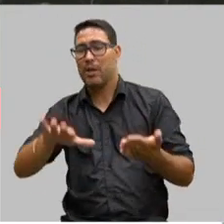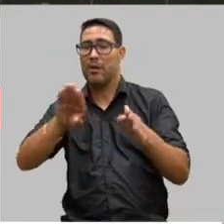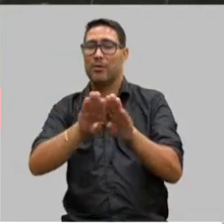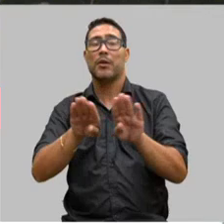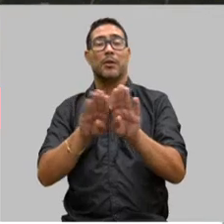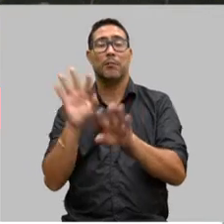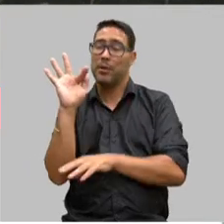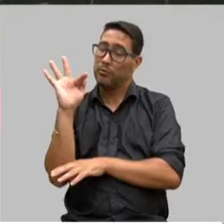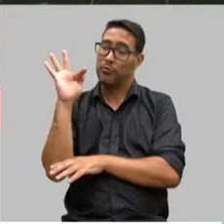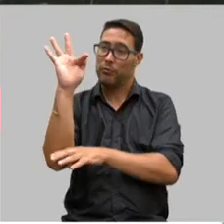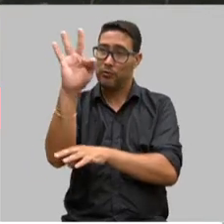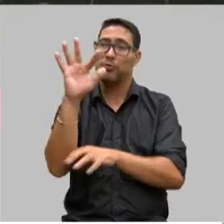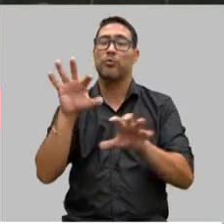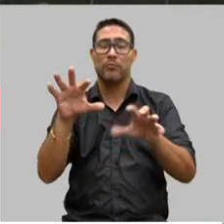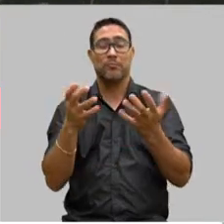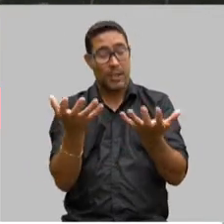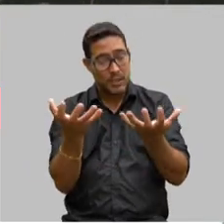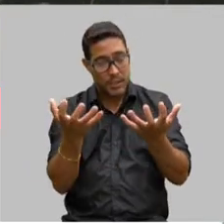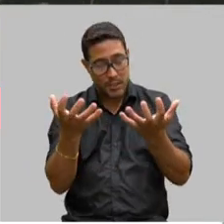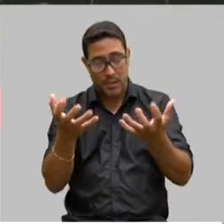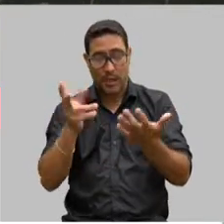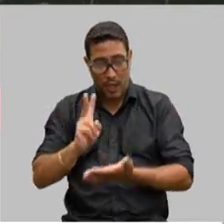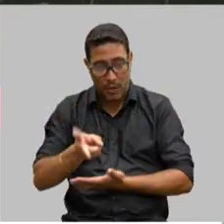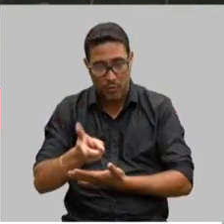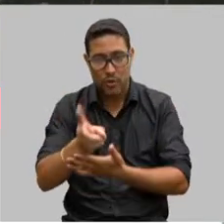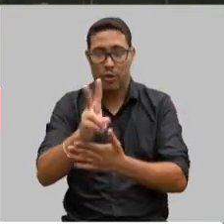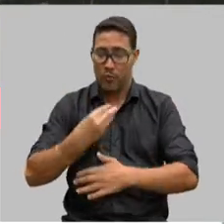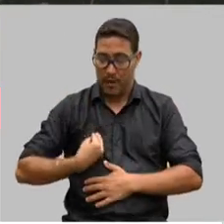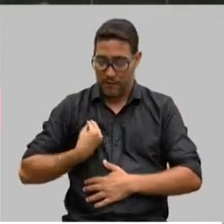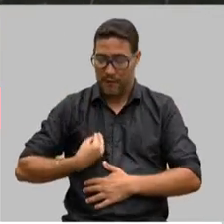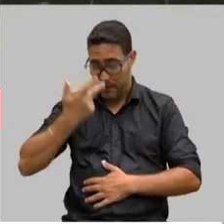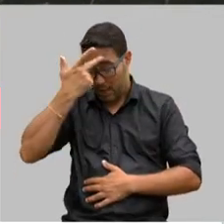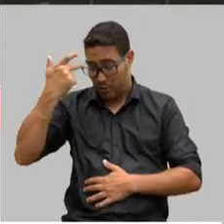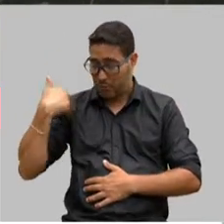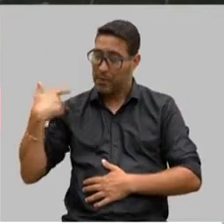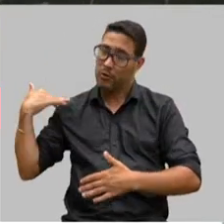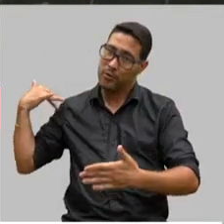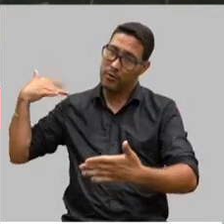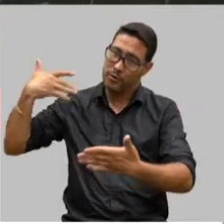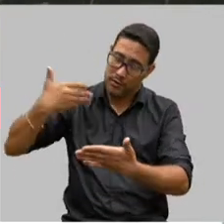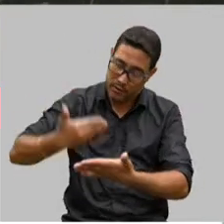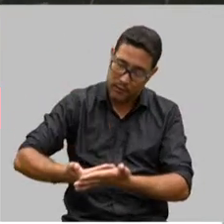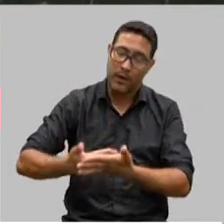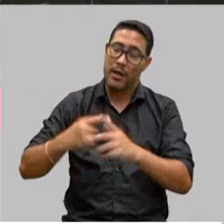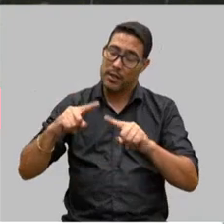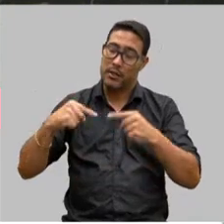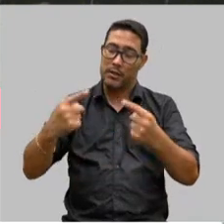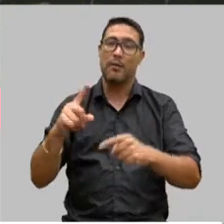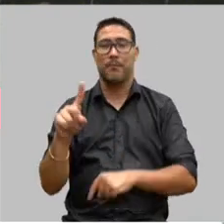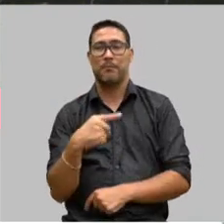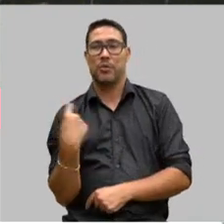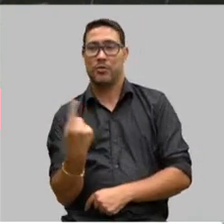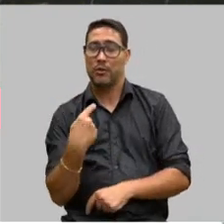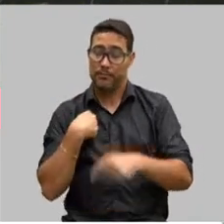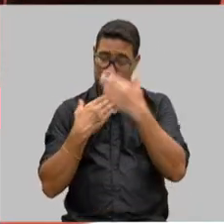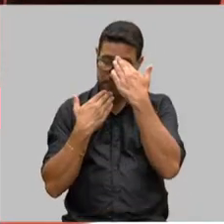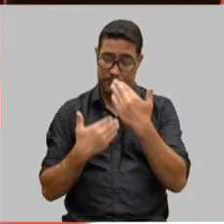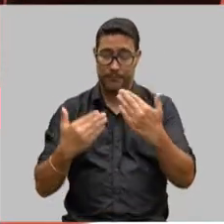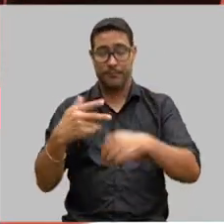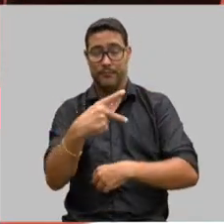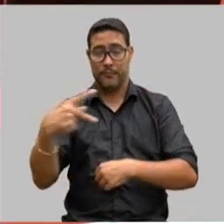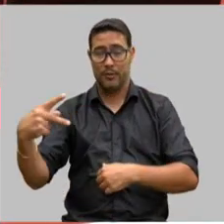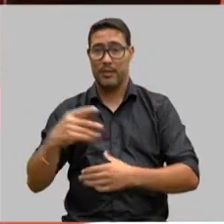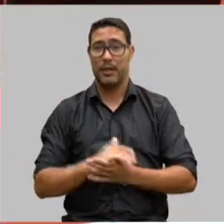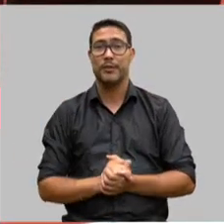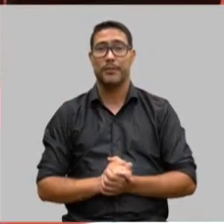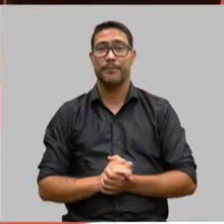que nós queremos deixar e queremos viver com aqueles que virão aqui, depois de nós. Muito obrigada, presidente. Obrigado, deputada Leninha. Obrigado